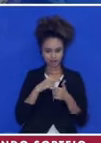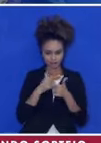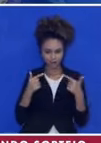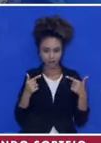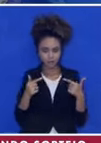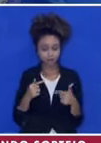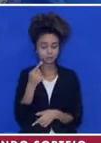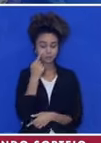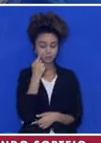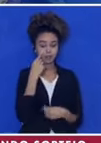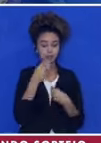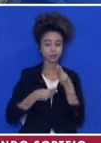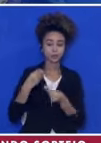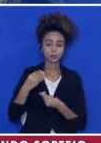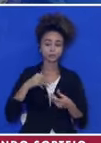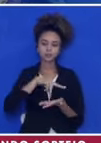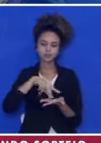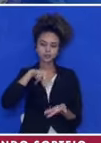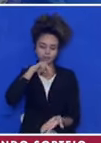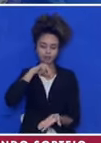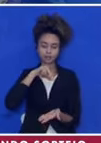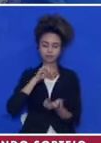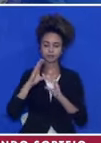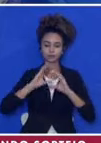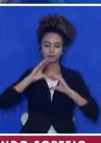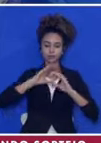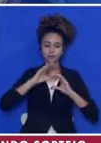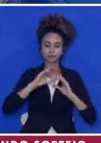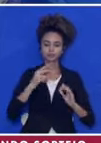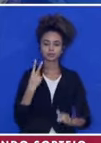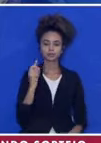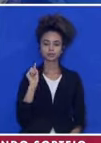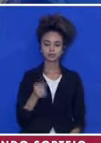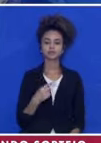sorte? Vamos conferir tudo o que vai rolar no sorteio do concurso